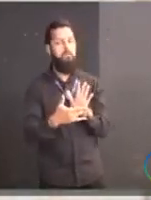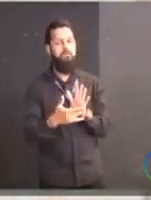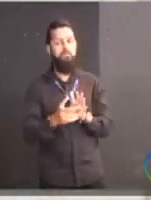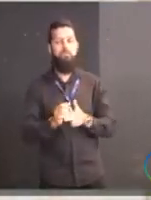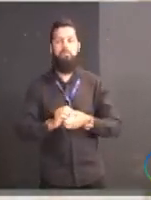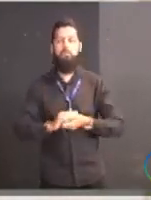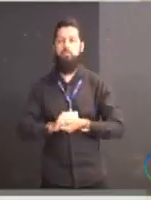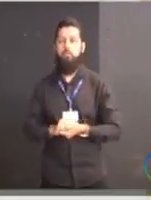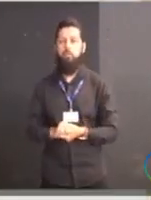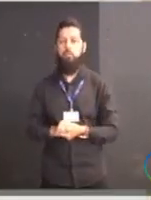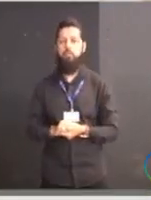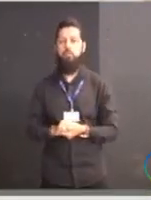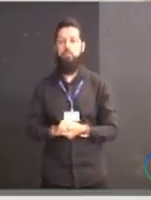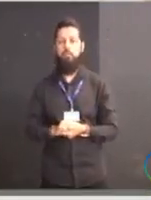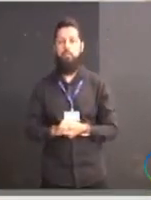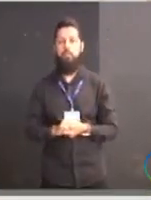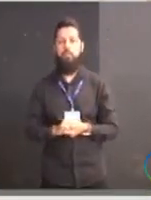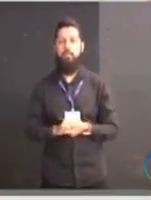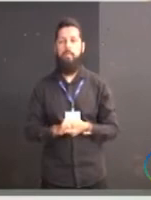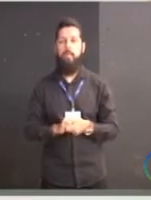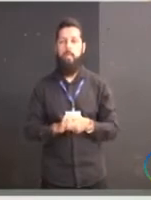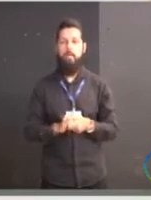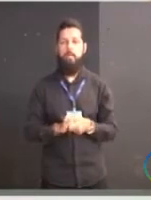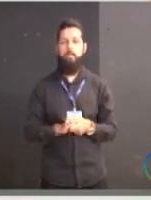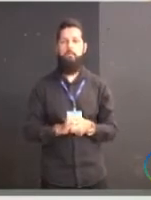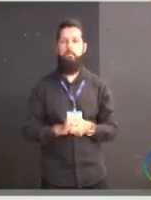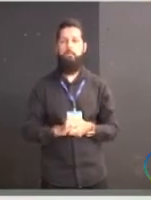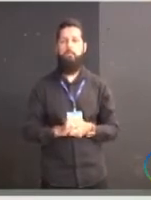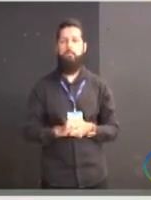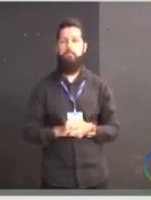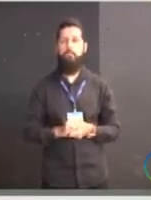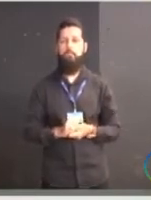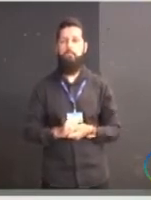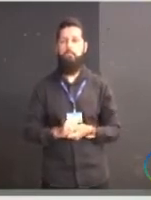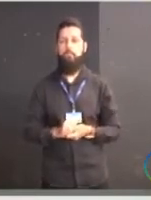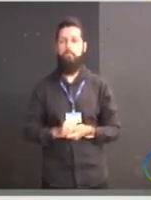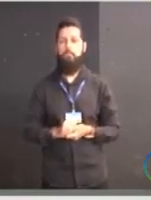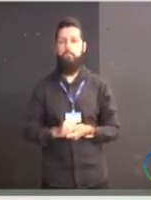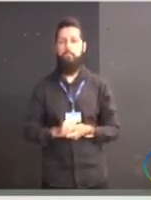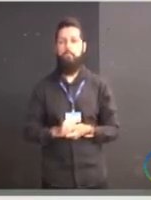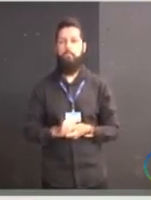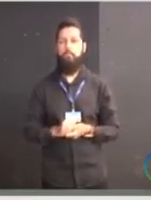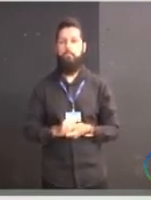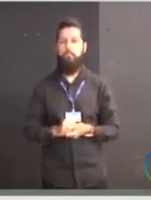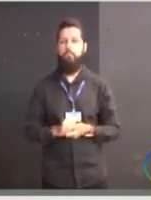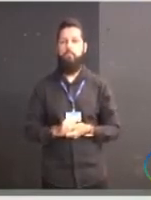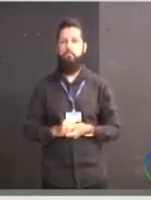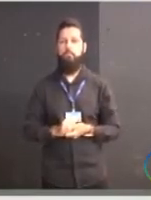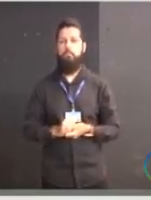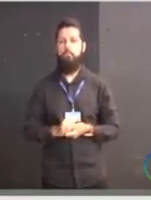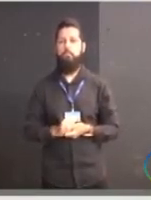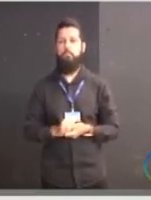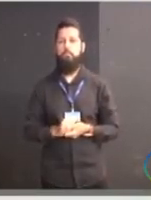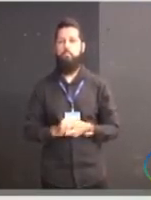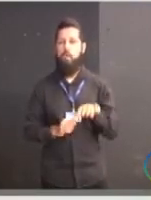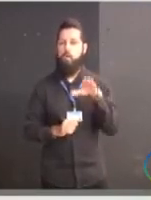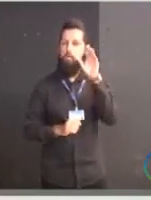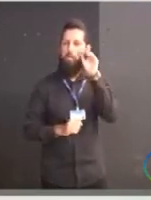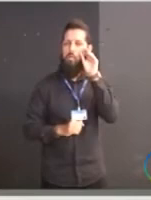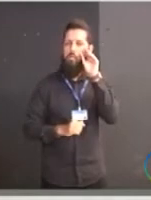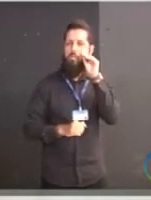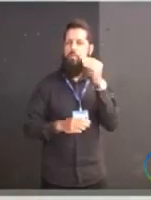E está muito bem, a resposta perfeita também, neste tocante. Eu apenas queria lembrar um assunto curioso, que é o